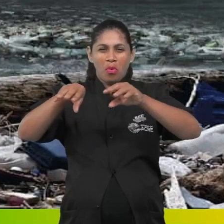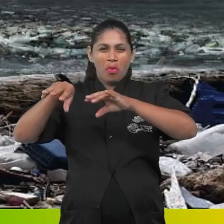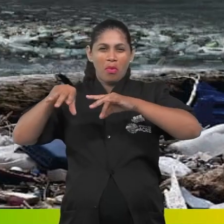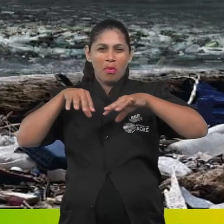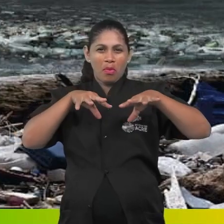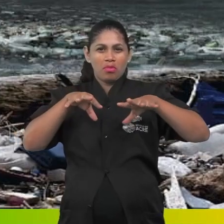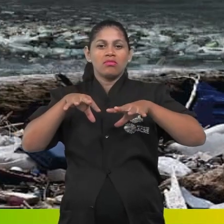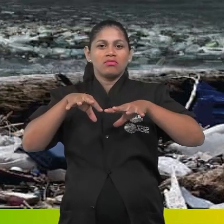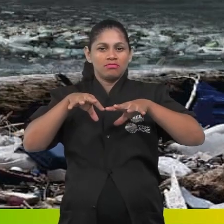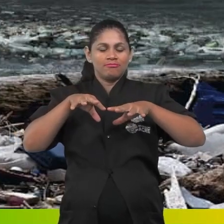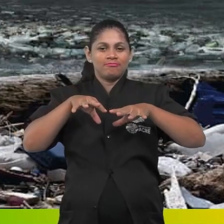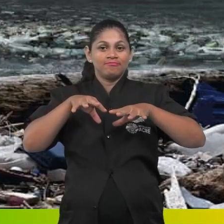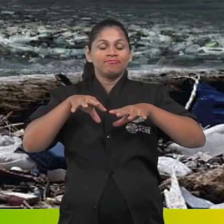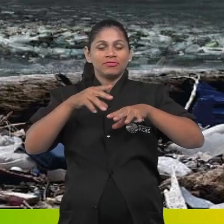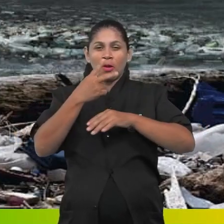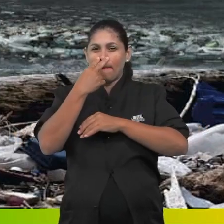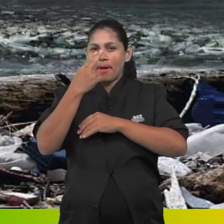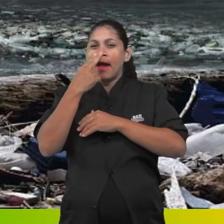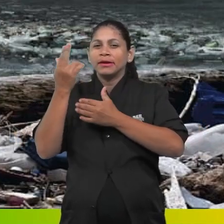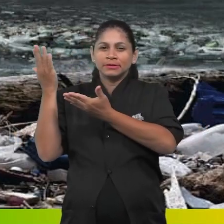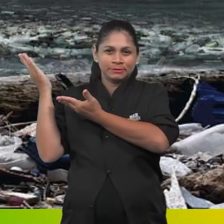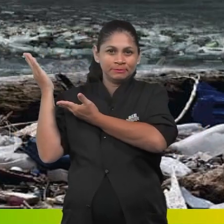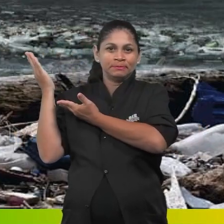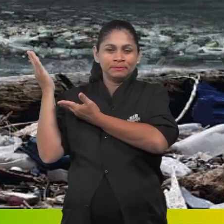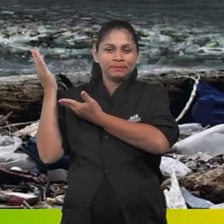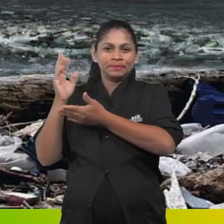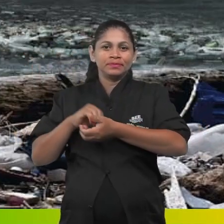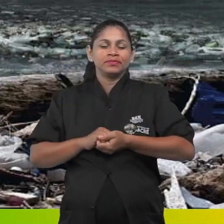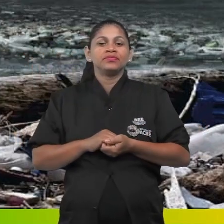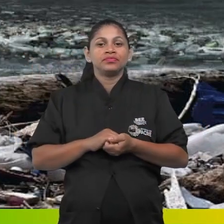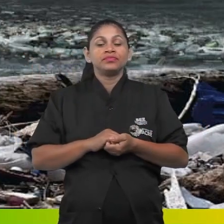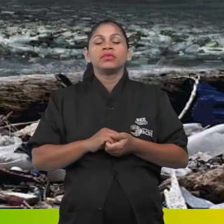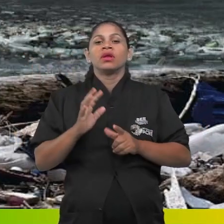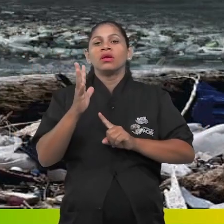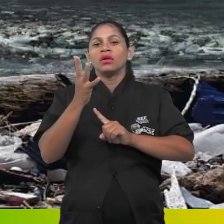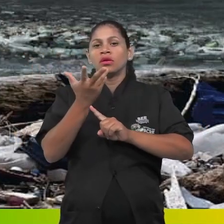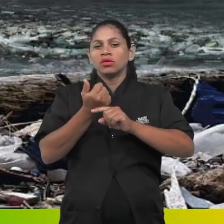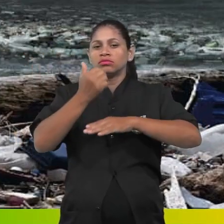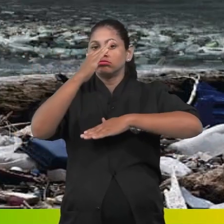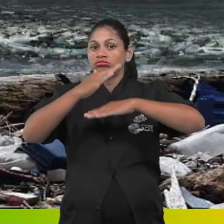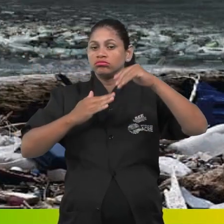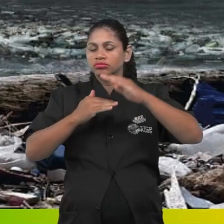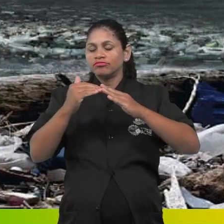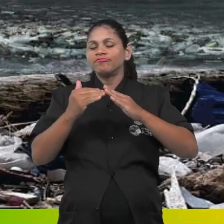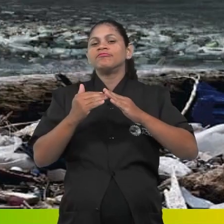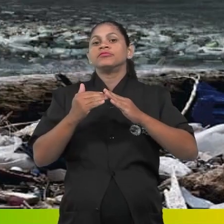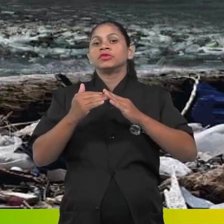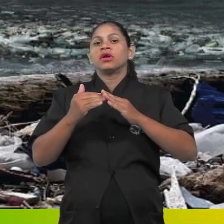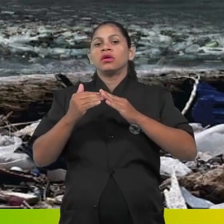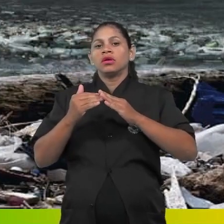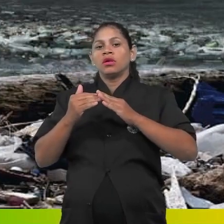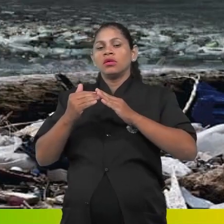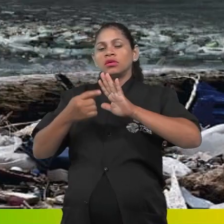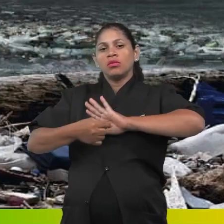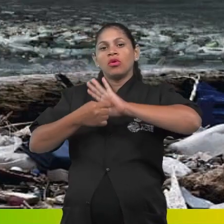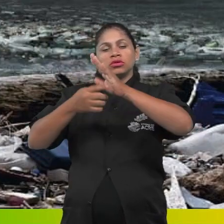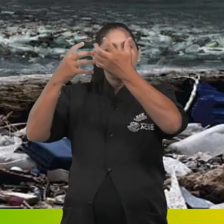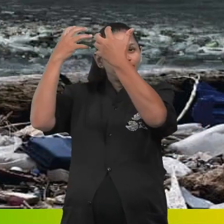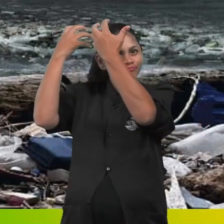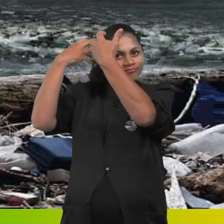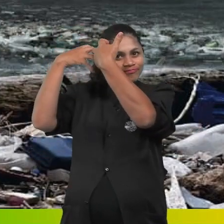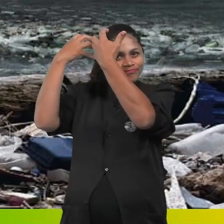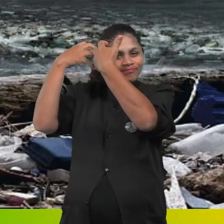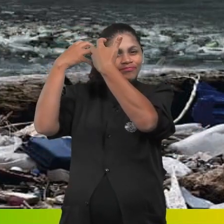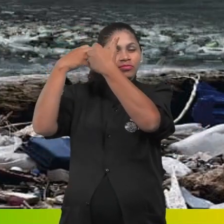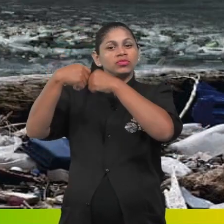vendo na tela. Então, os artistas, eles nos convidam a repensar essa nossa relação com a natureza. Usa